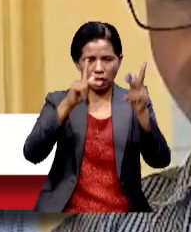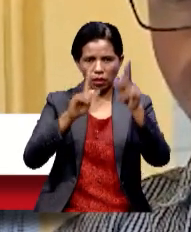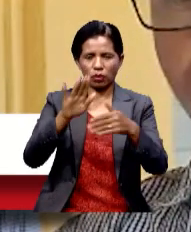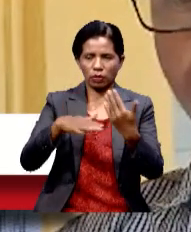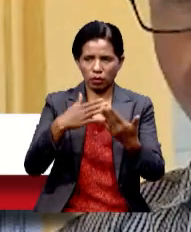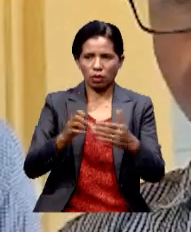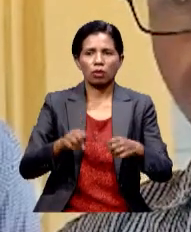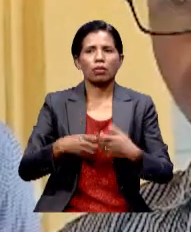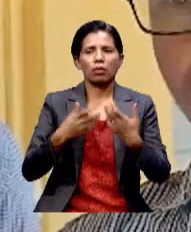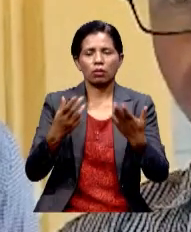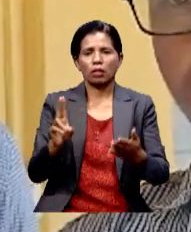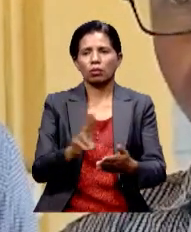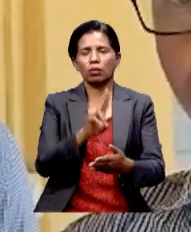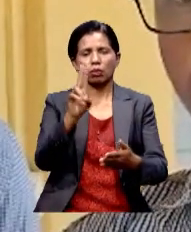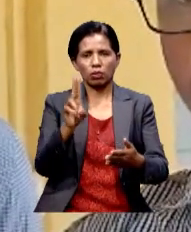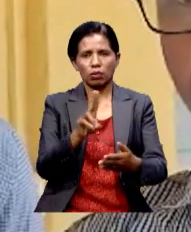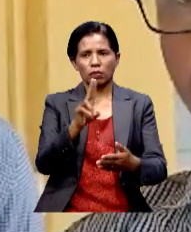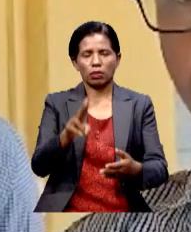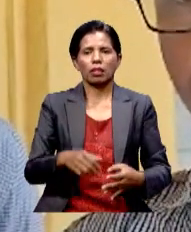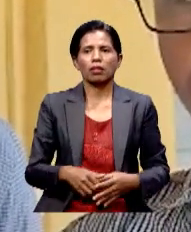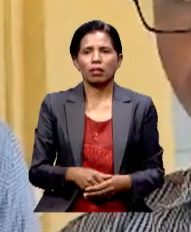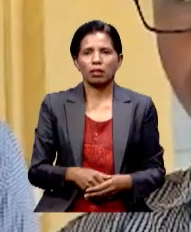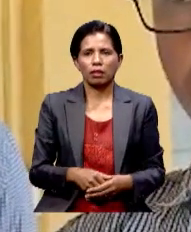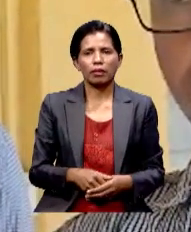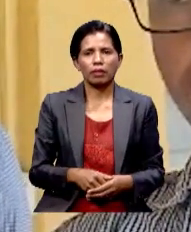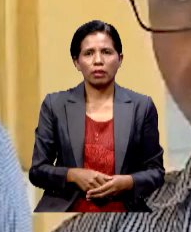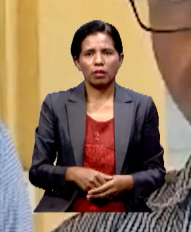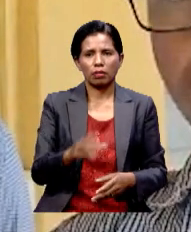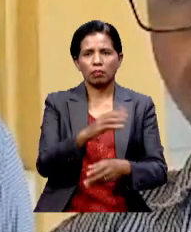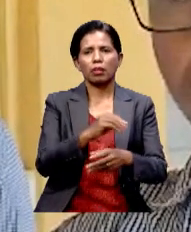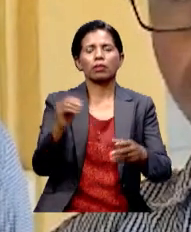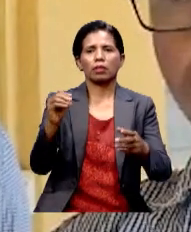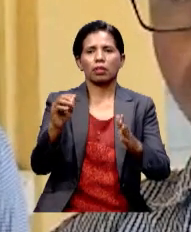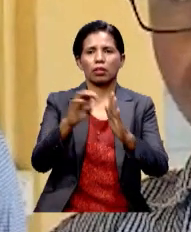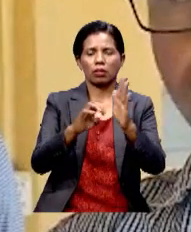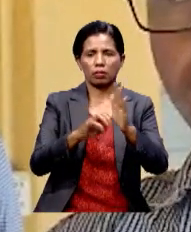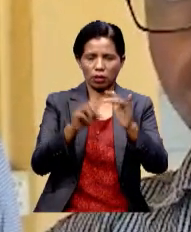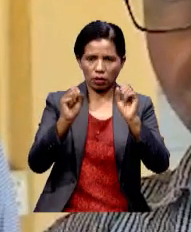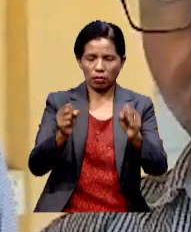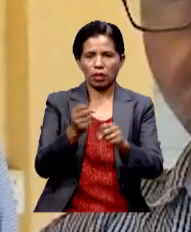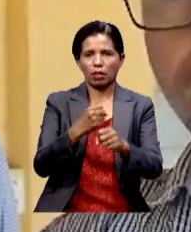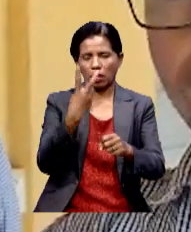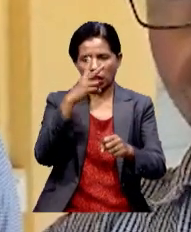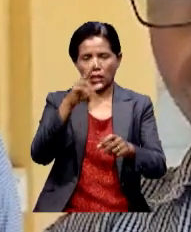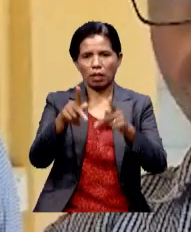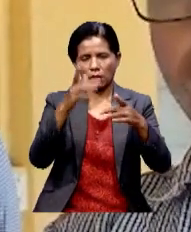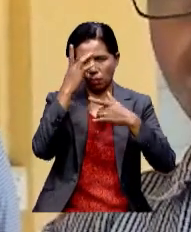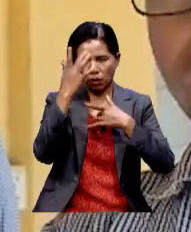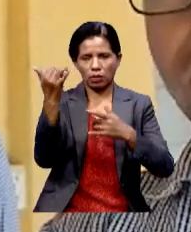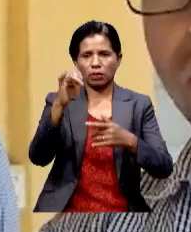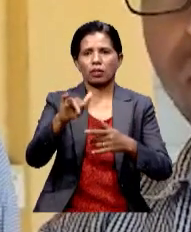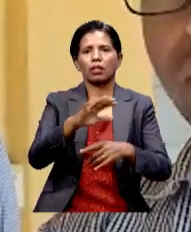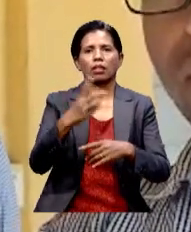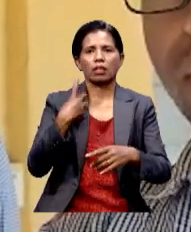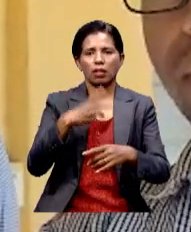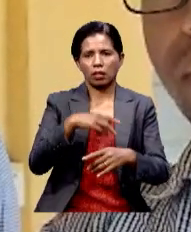Eu insama que tu usa meios estruturados para ver o assessment do paciente,